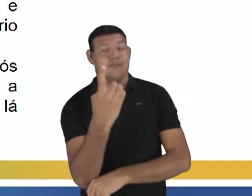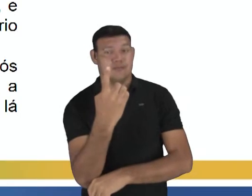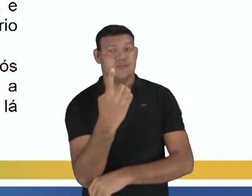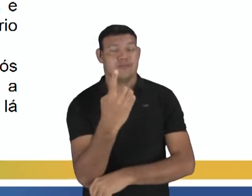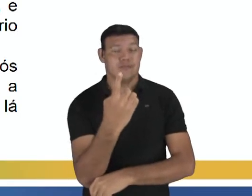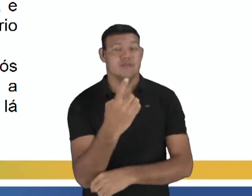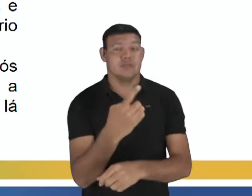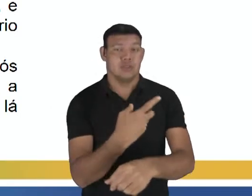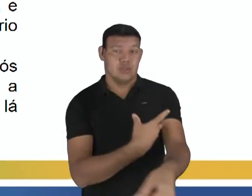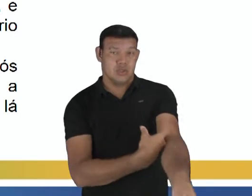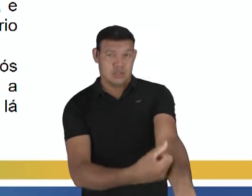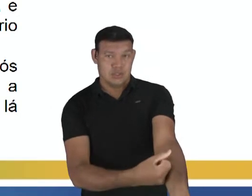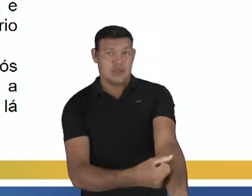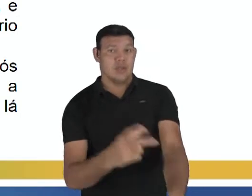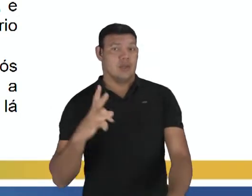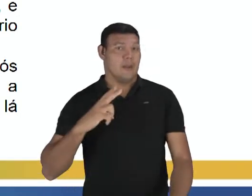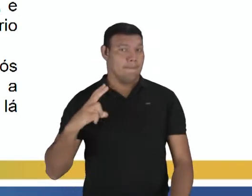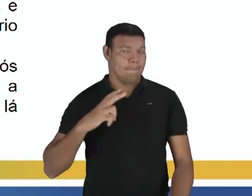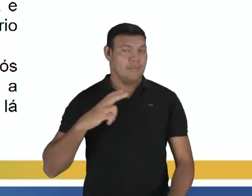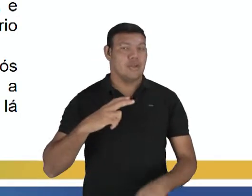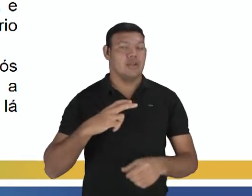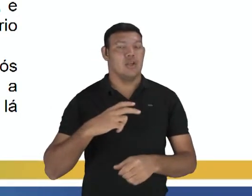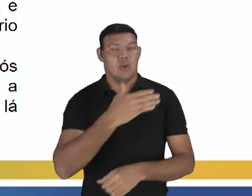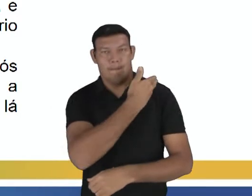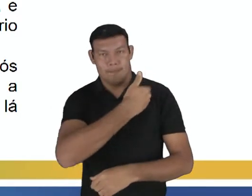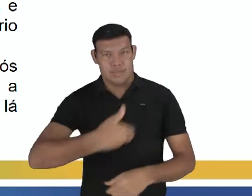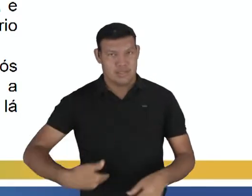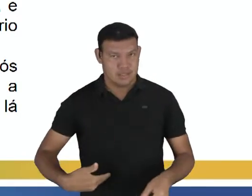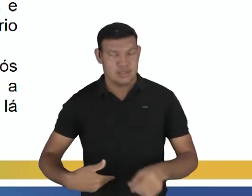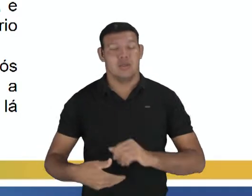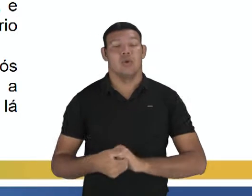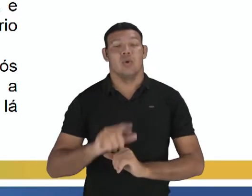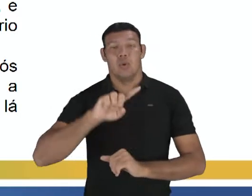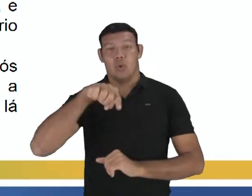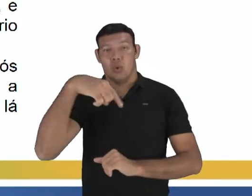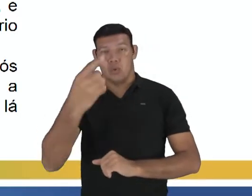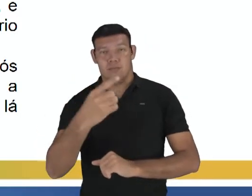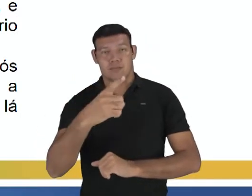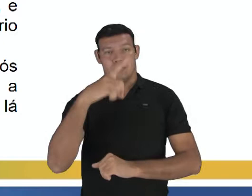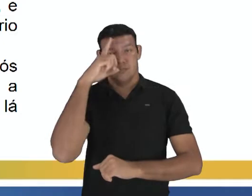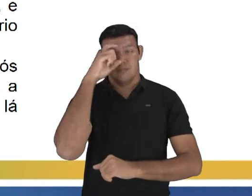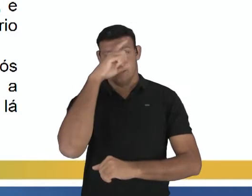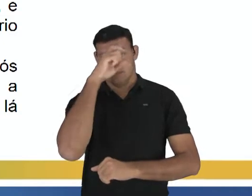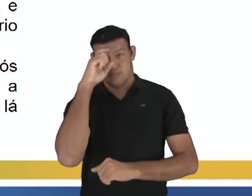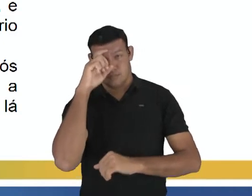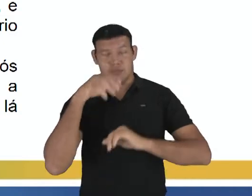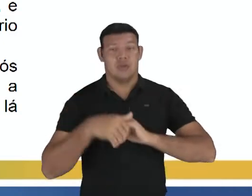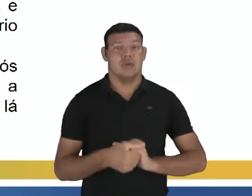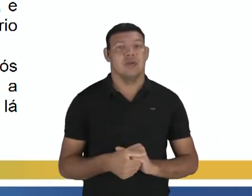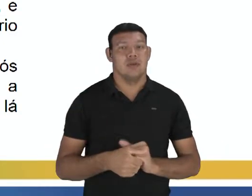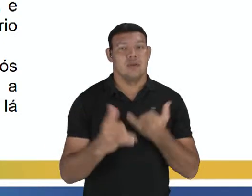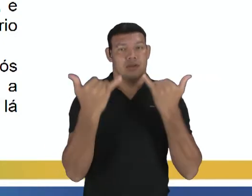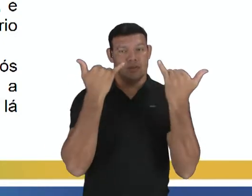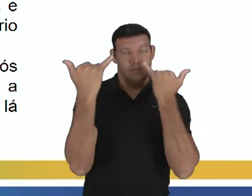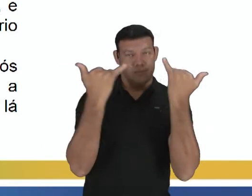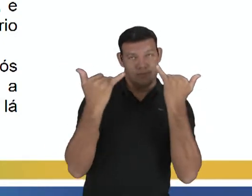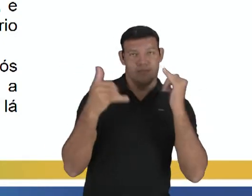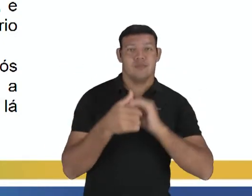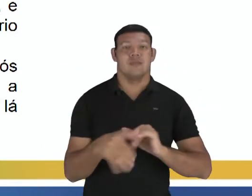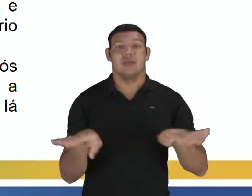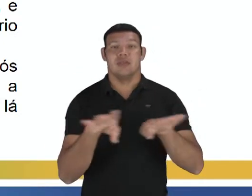rede particular e 2 no pronto-socorro da capital. Nós temos aí algumas informações e temos a